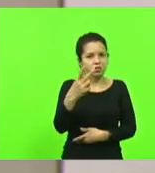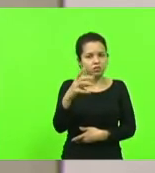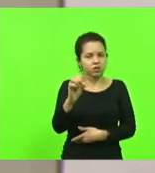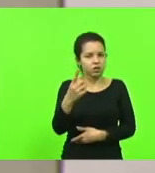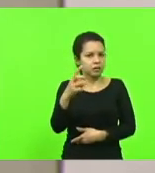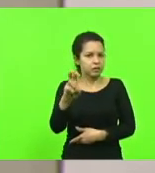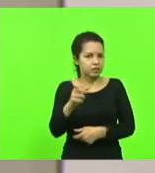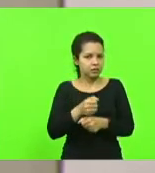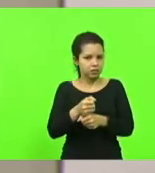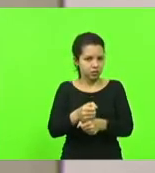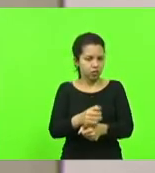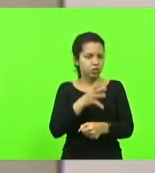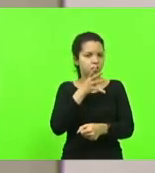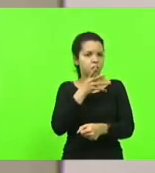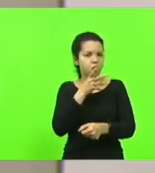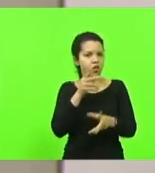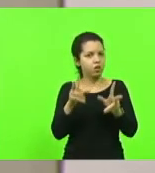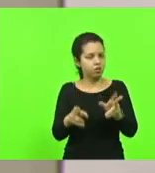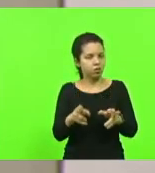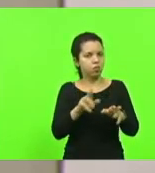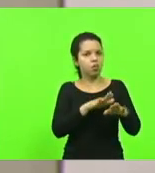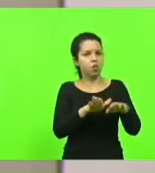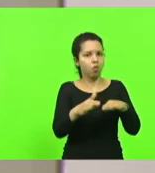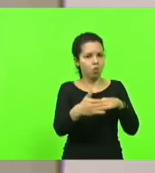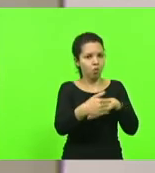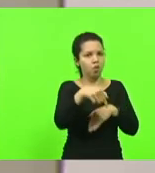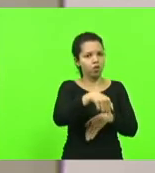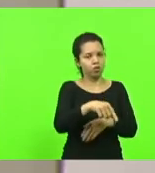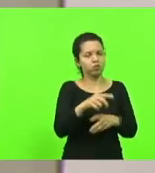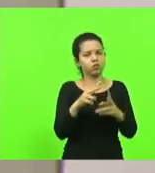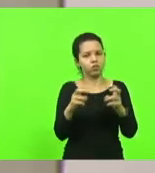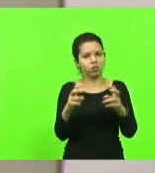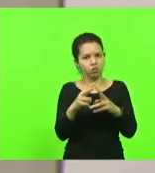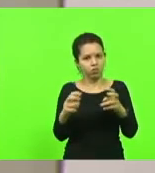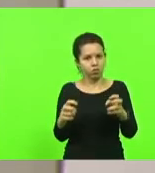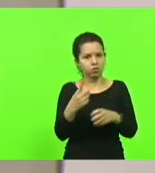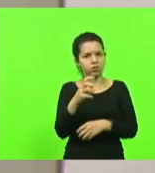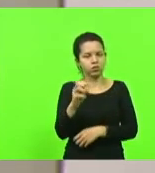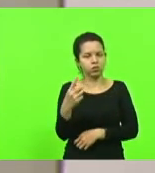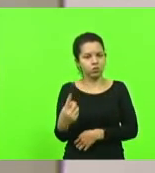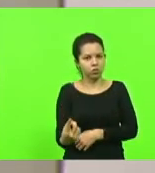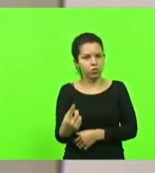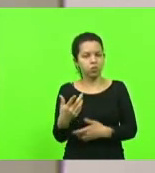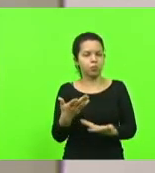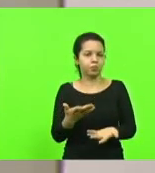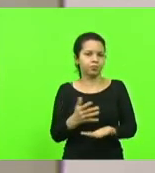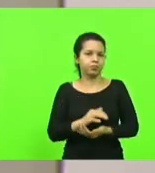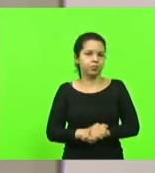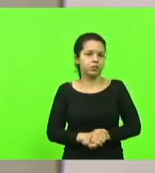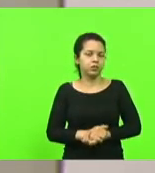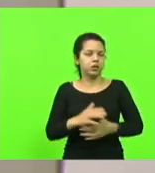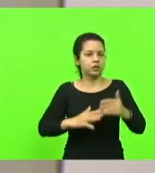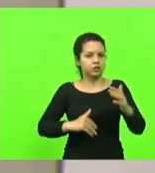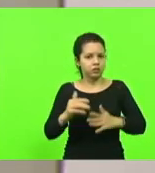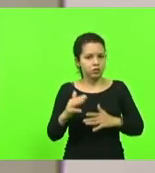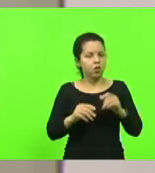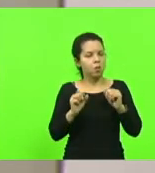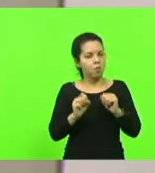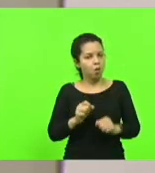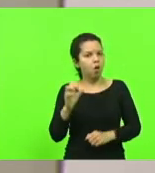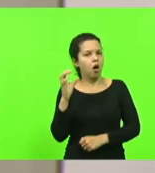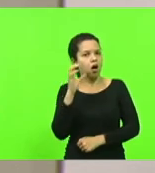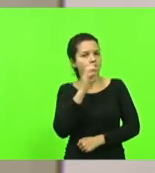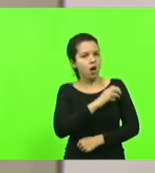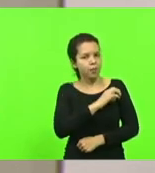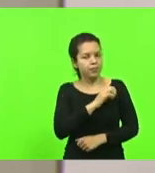15 anos, a exemplo do contorno viário aqui da Grande Florianópolis, na 101. E esta é uma ação que pode ser rápida, que pode ser uma